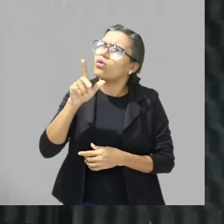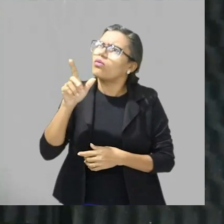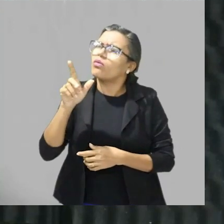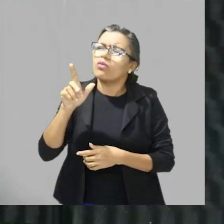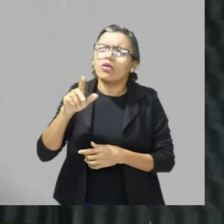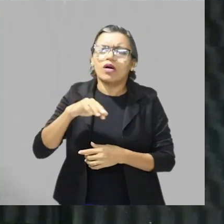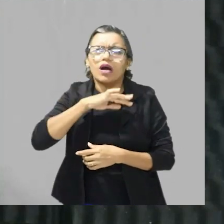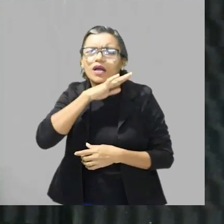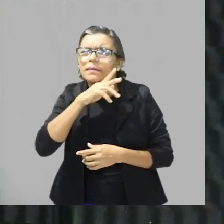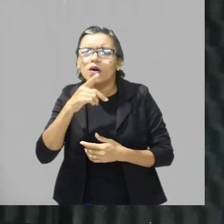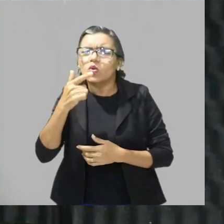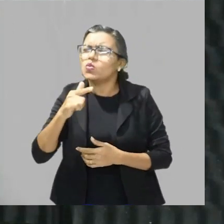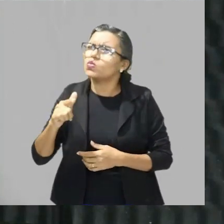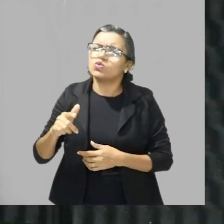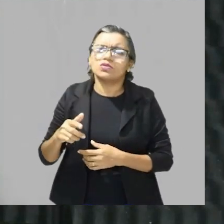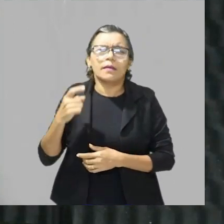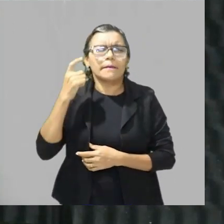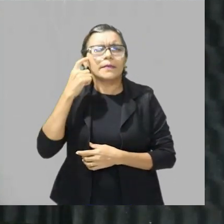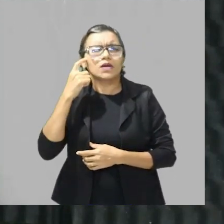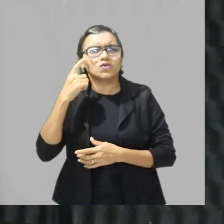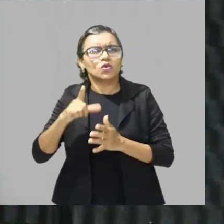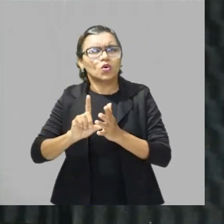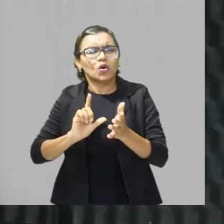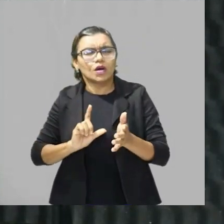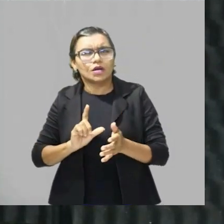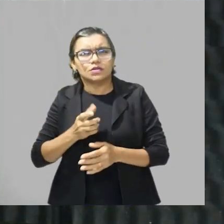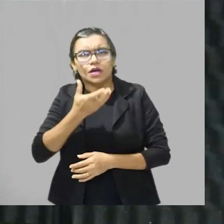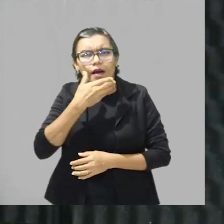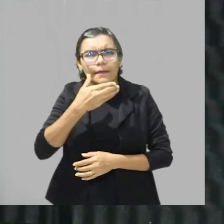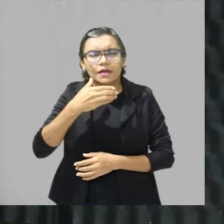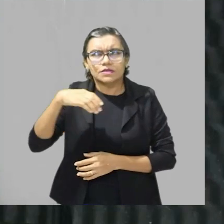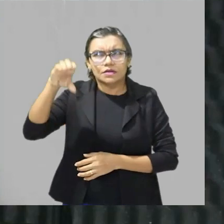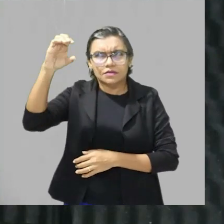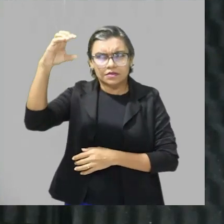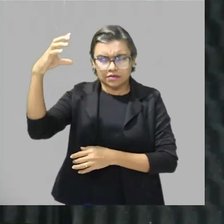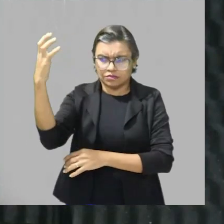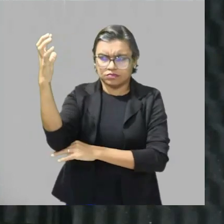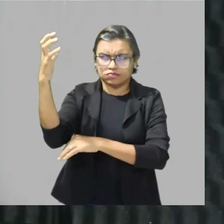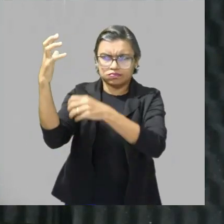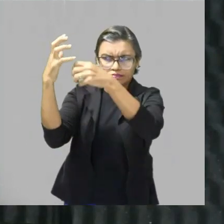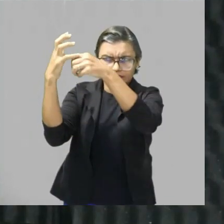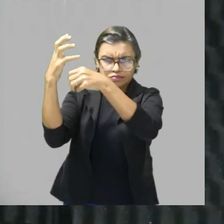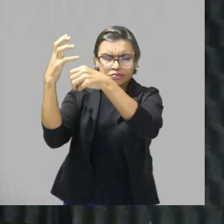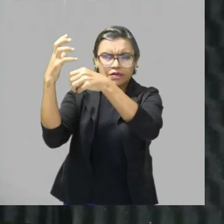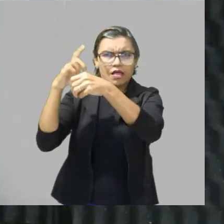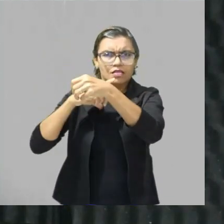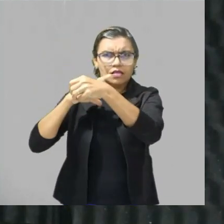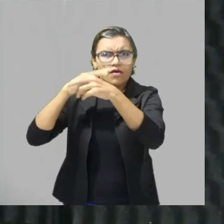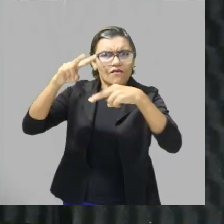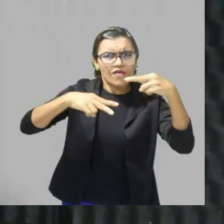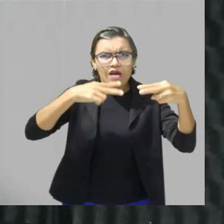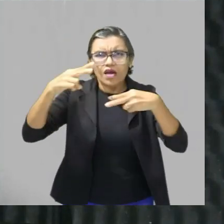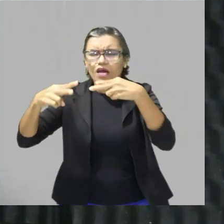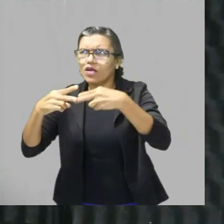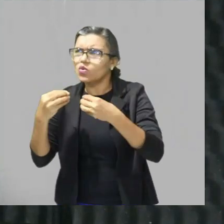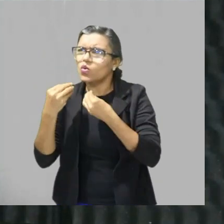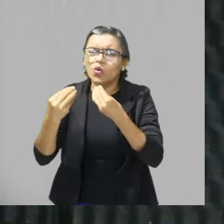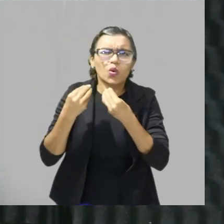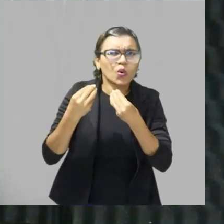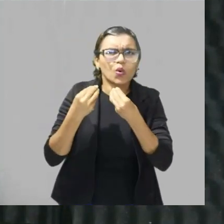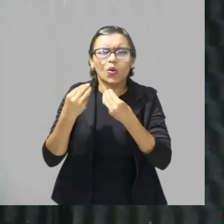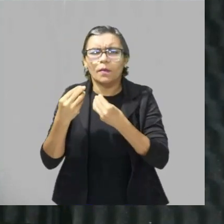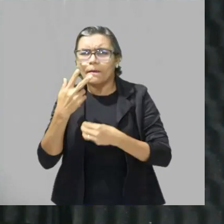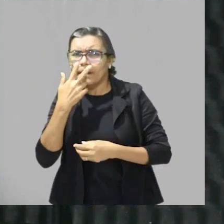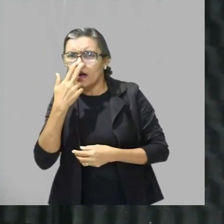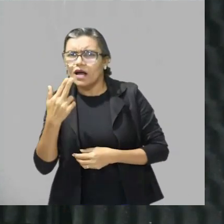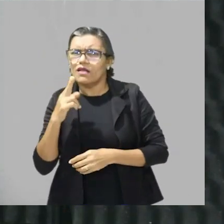ele então pensou apenas alguns minutos antes a maçã estava pendurada na árvore nenhuma força extrema fez ela cair deve haver alguma